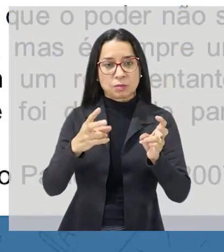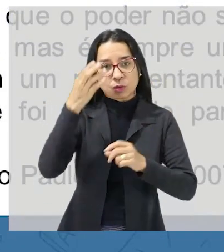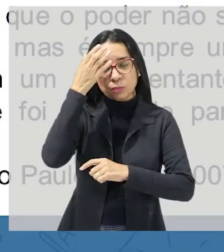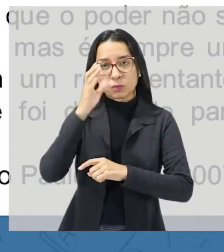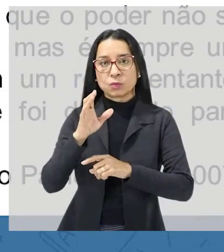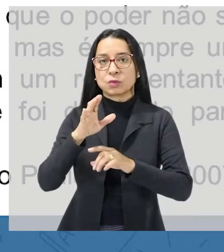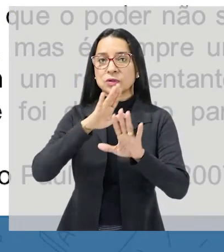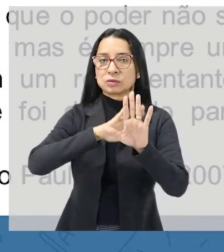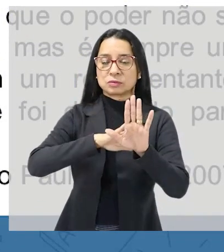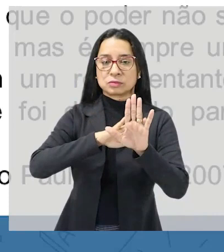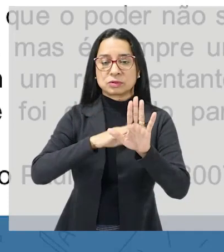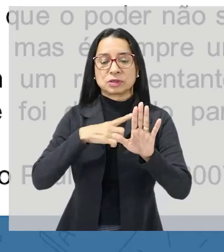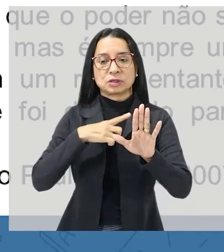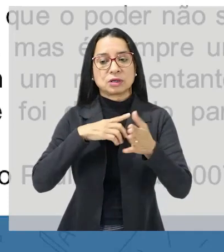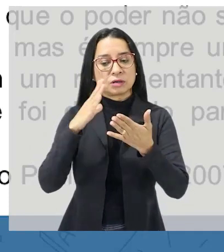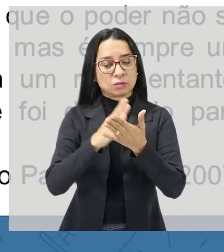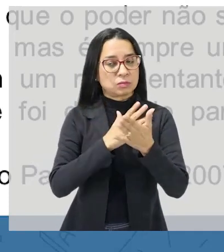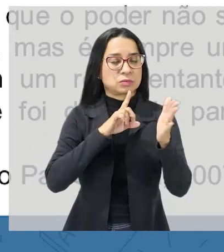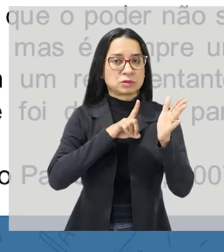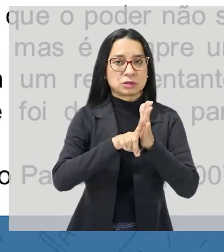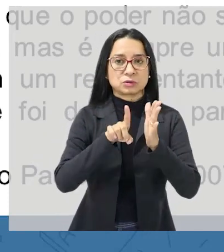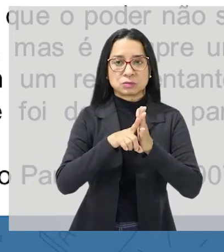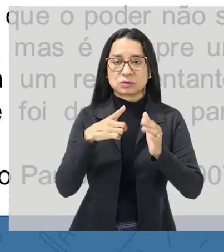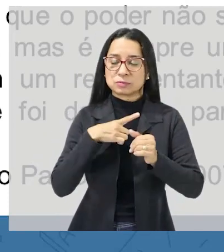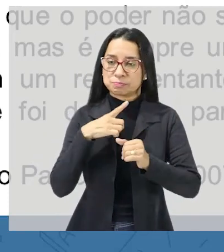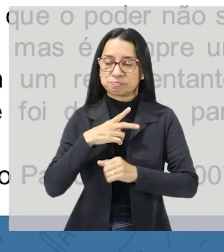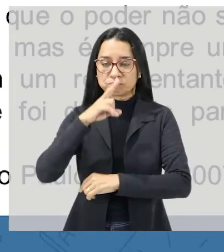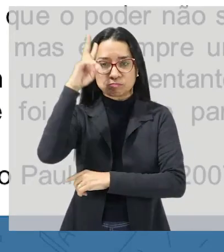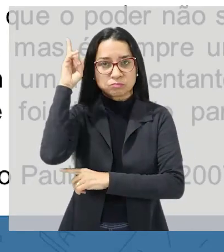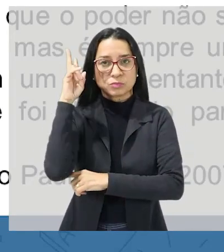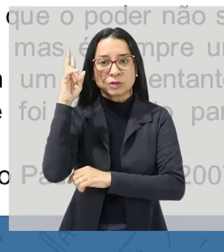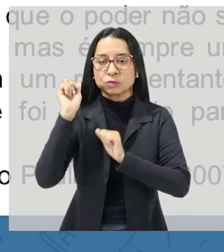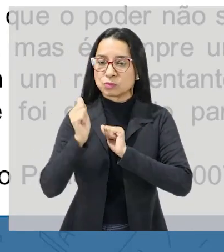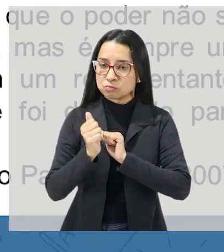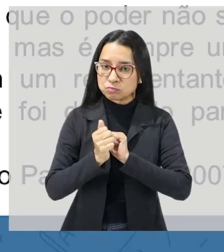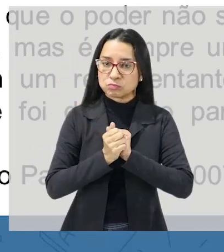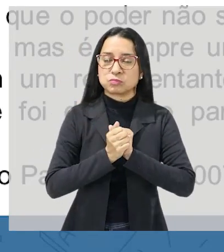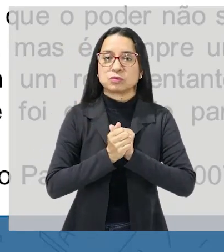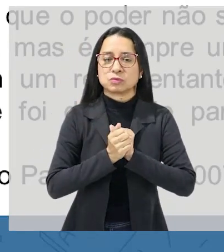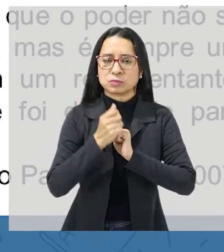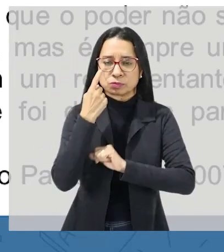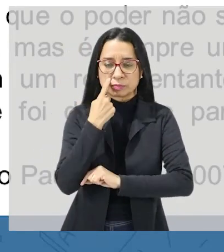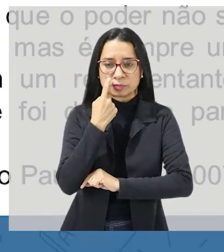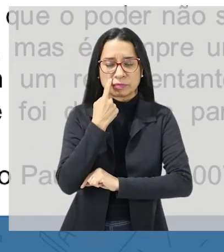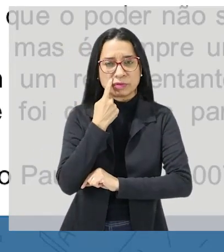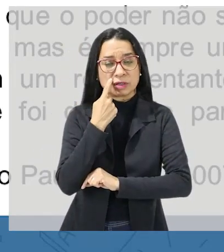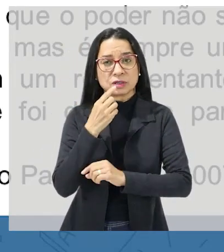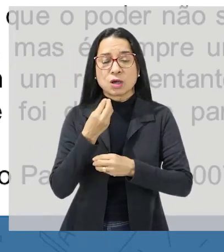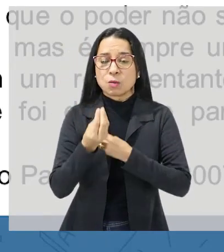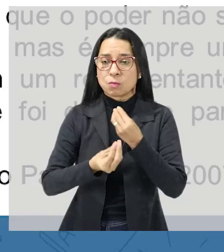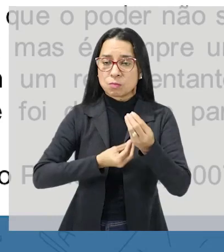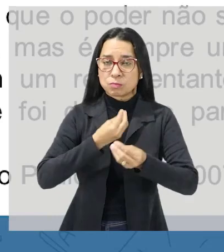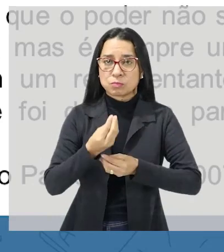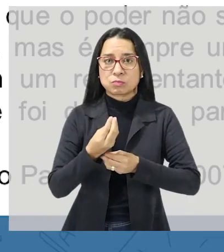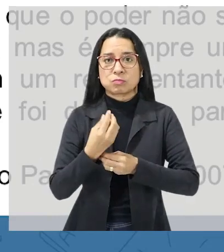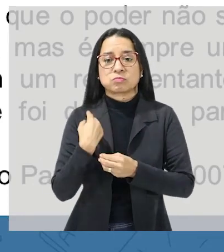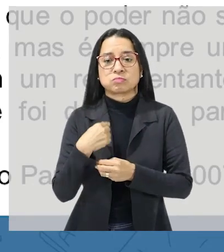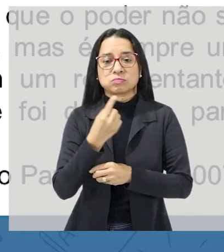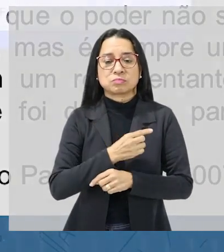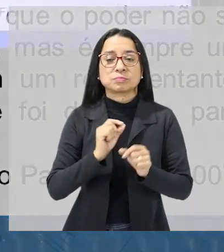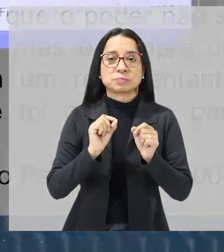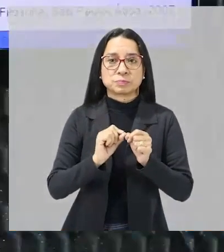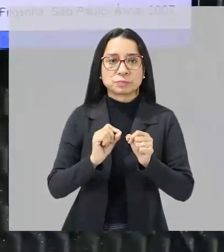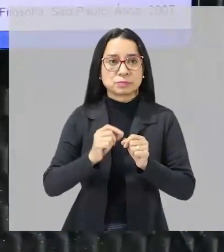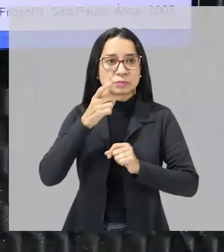algumas questões que já caíram nos vestibulares, para que a gente juntos analise e veja como é que a gente faz